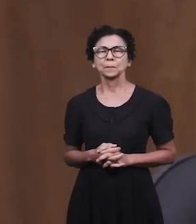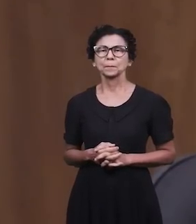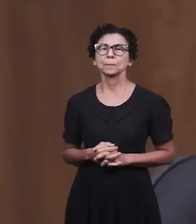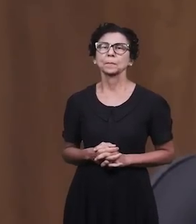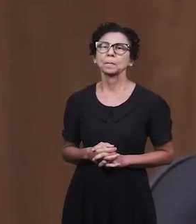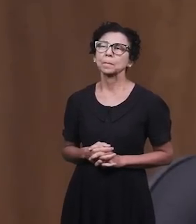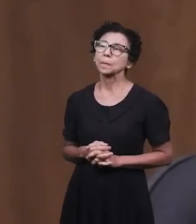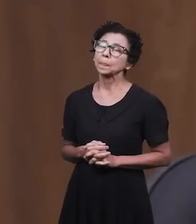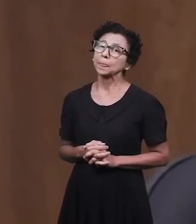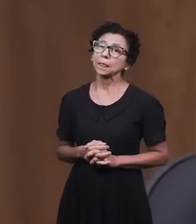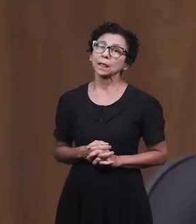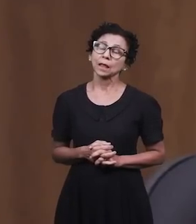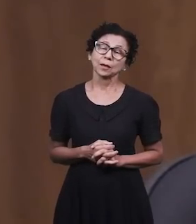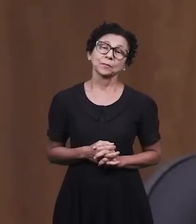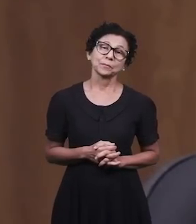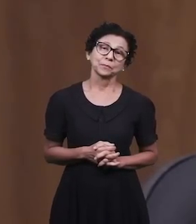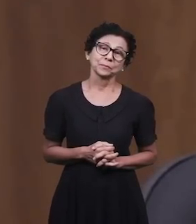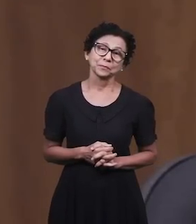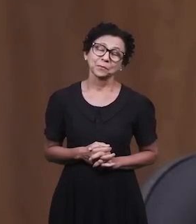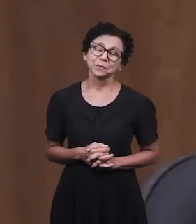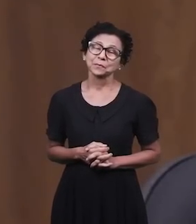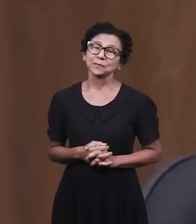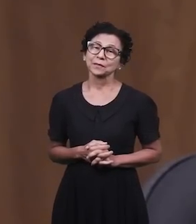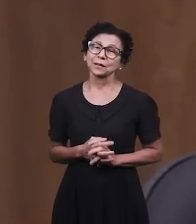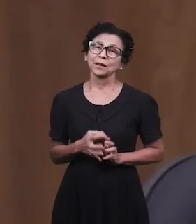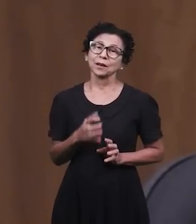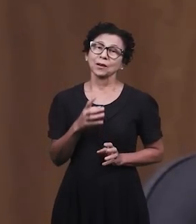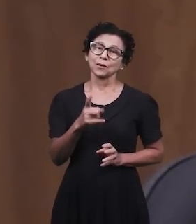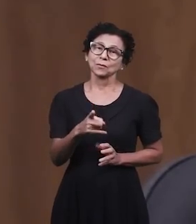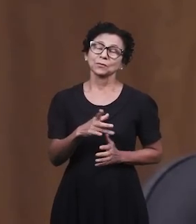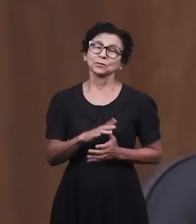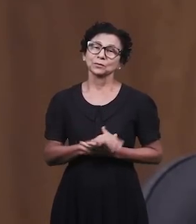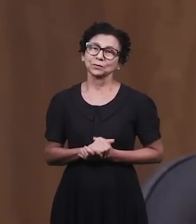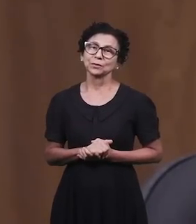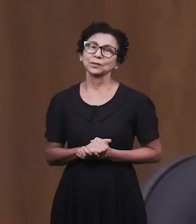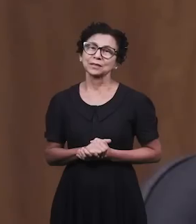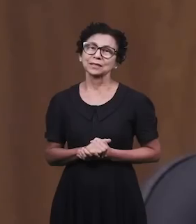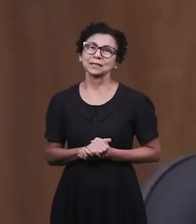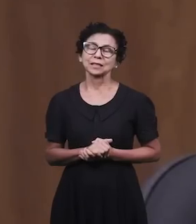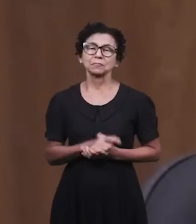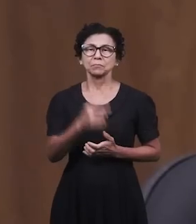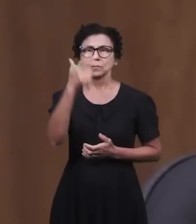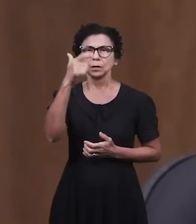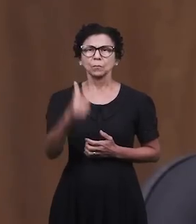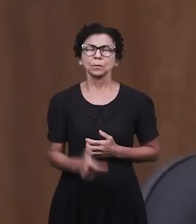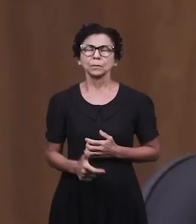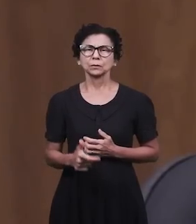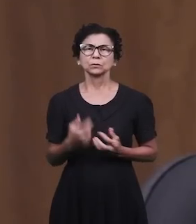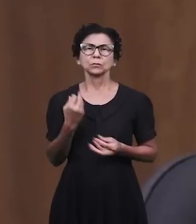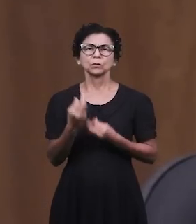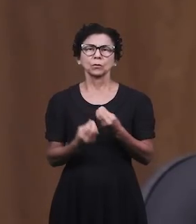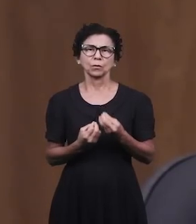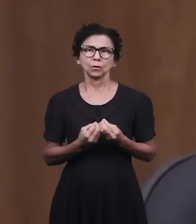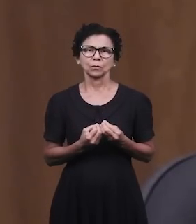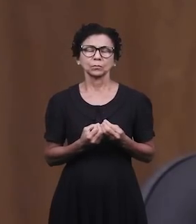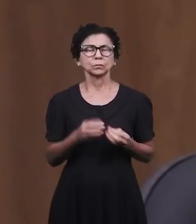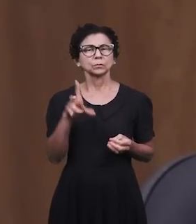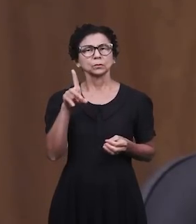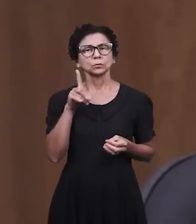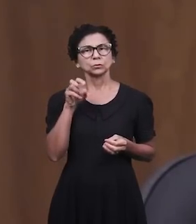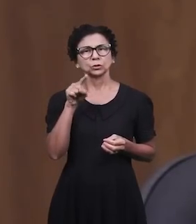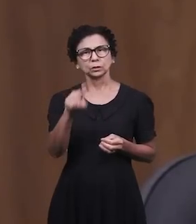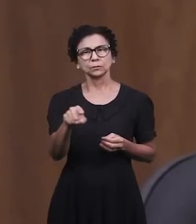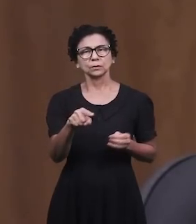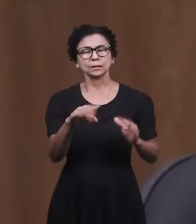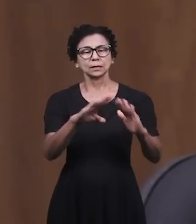como pessoa o dia que você fizer o seu registro lá no cartório de nascimento, a certidão de nascimento. Até então, ninguém sabe que você